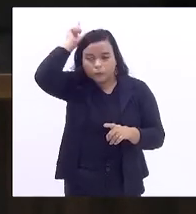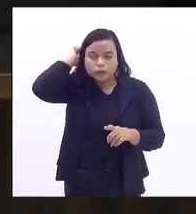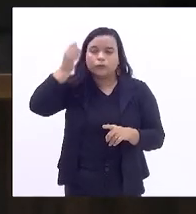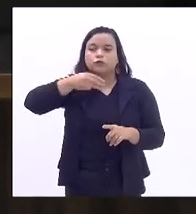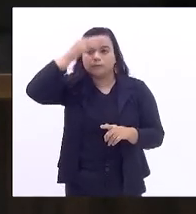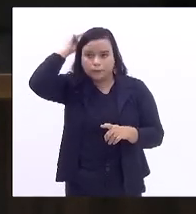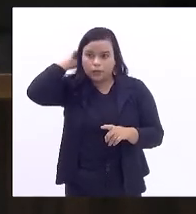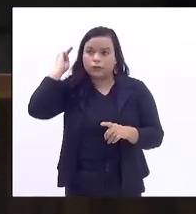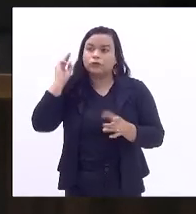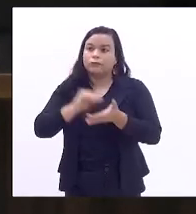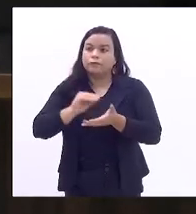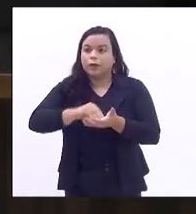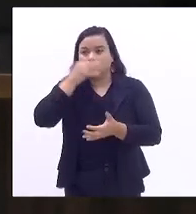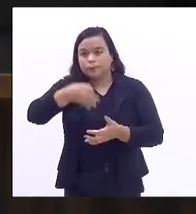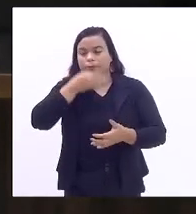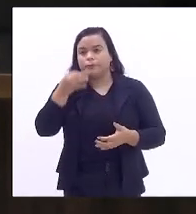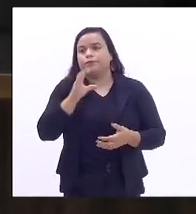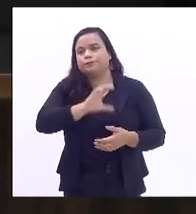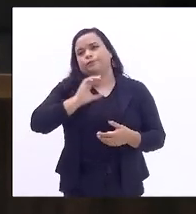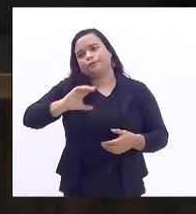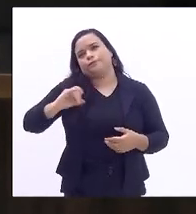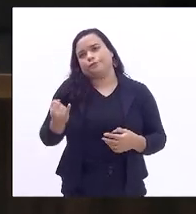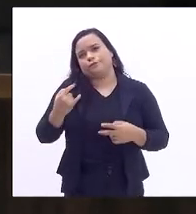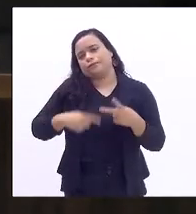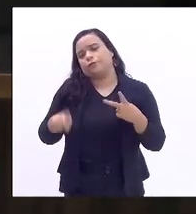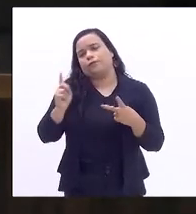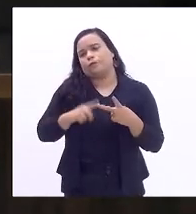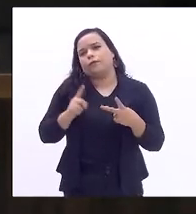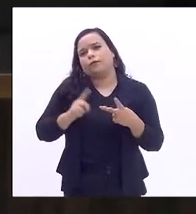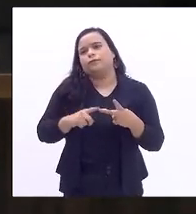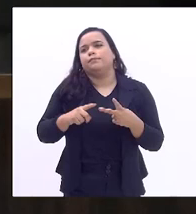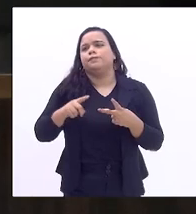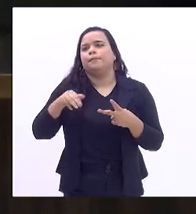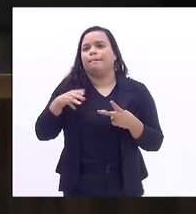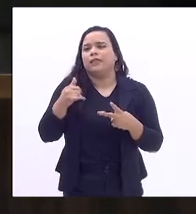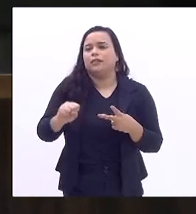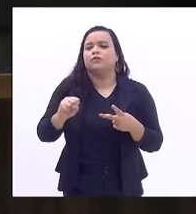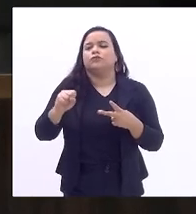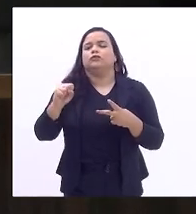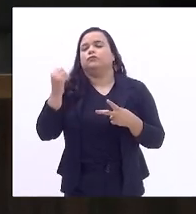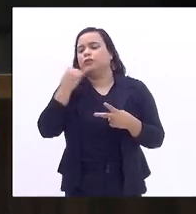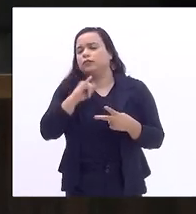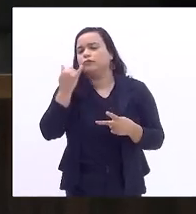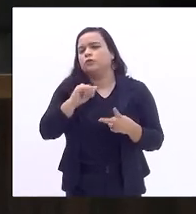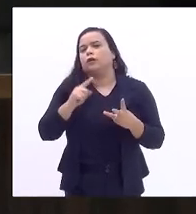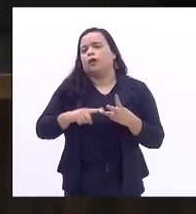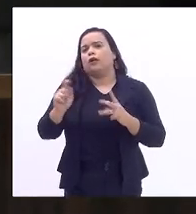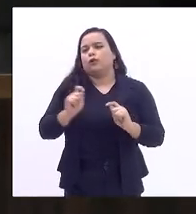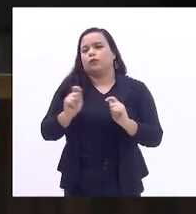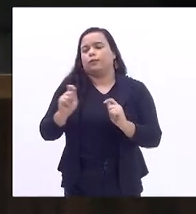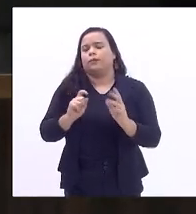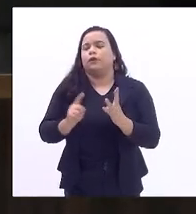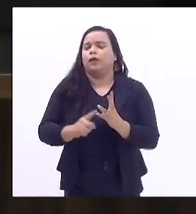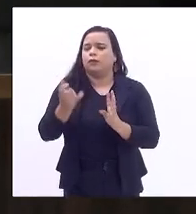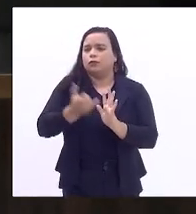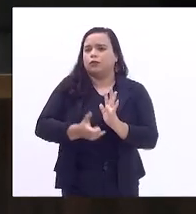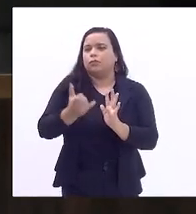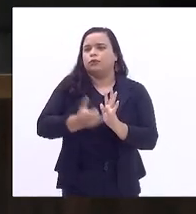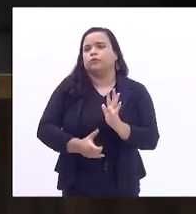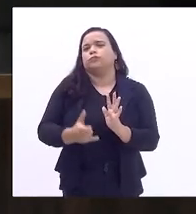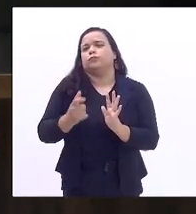perdendo de pareceres das comissões condição justiças Minas e energia economia tributária o lançamento